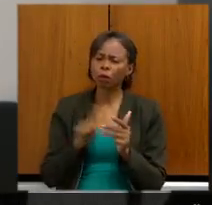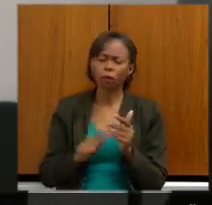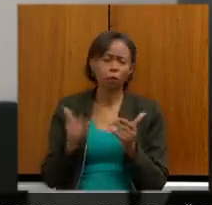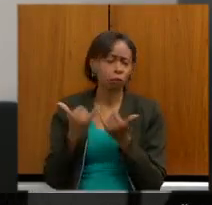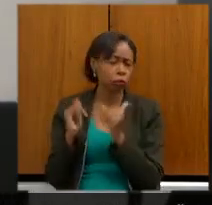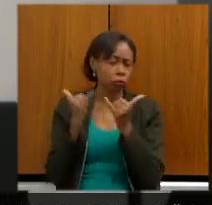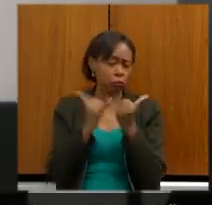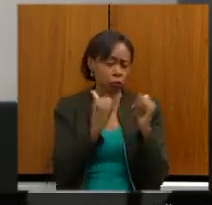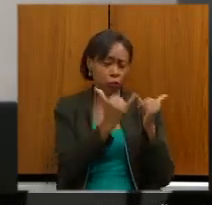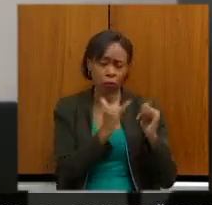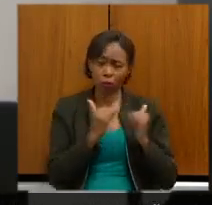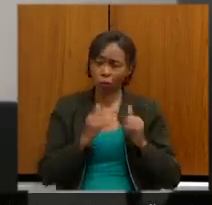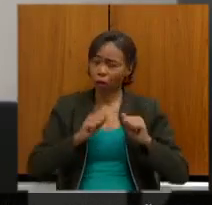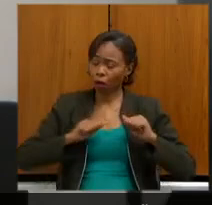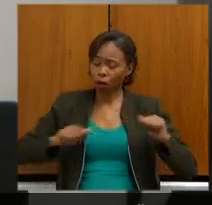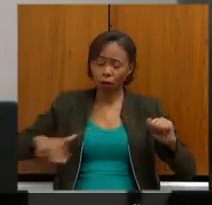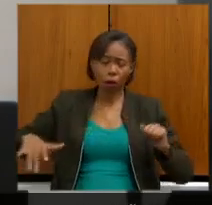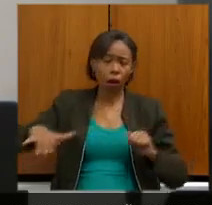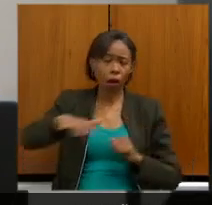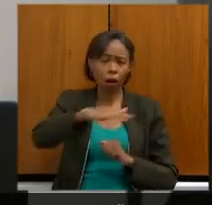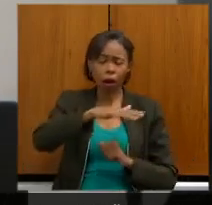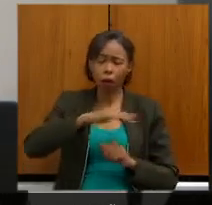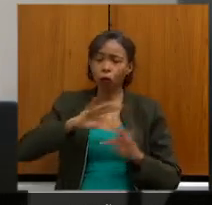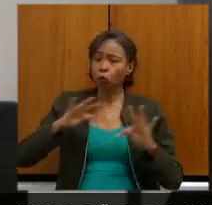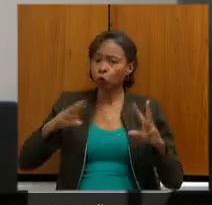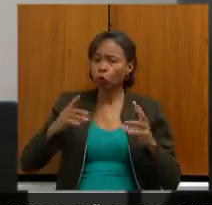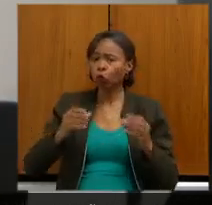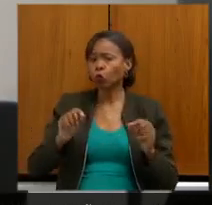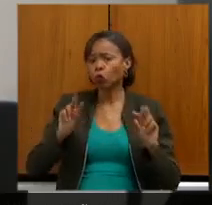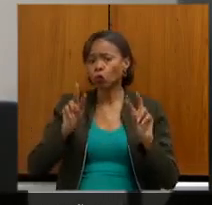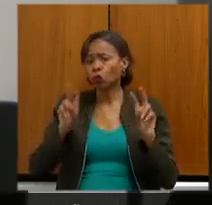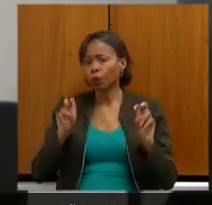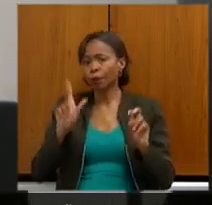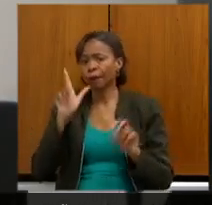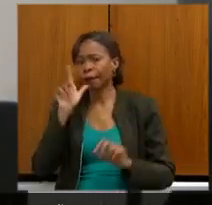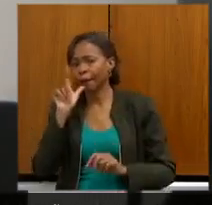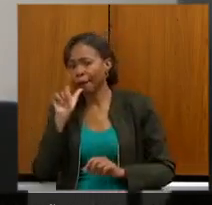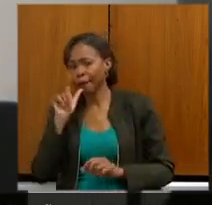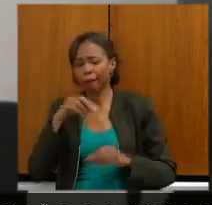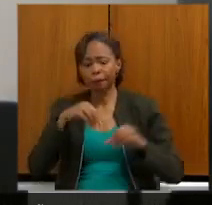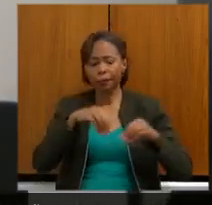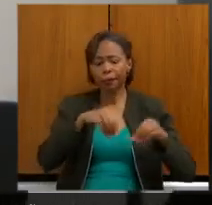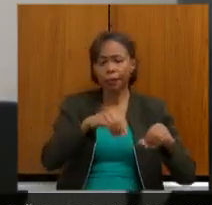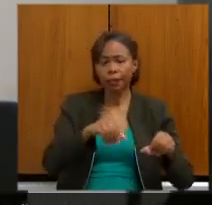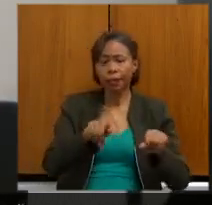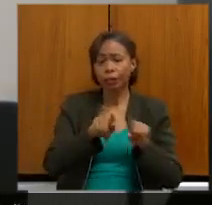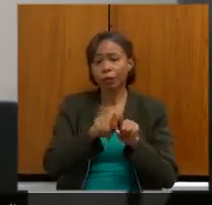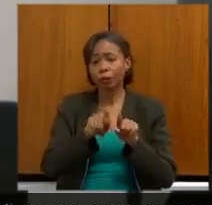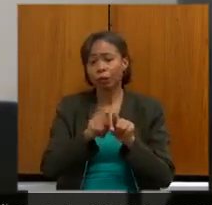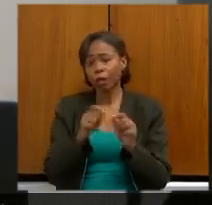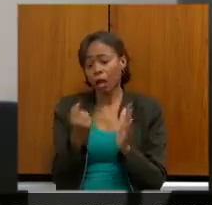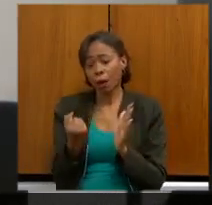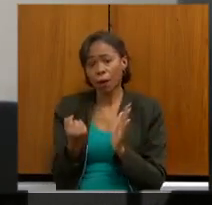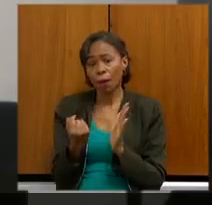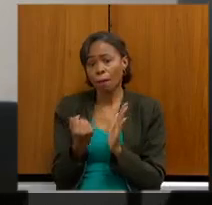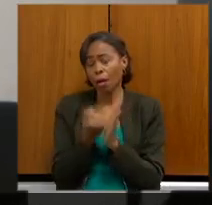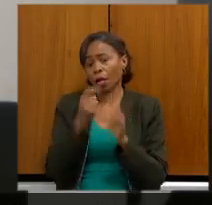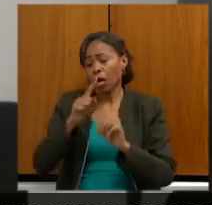estão todos eles relacionados a terra a água e aos bens e patrimônios